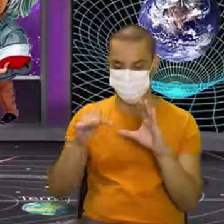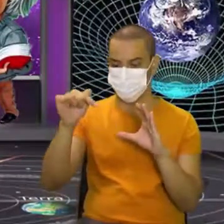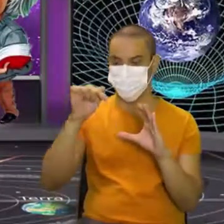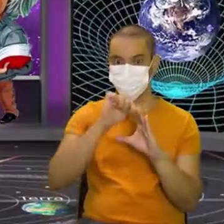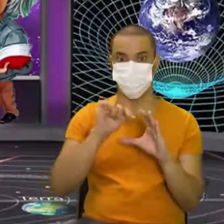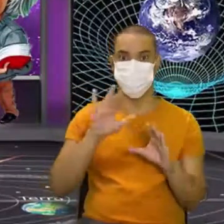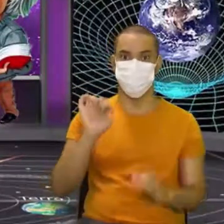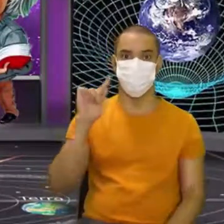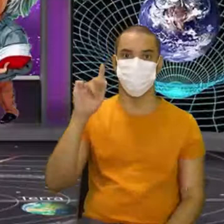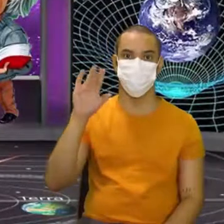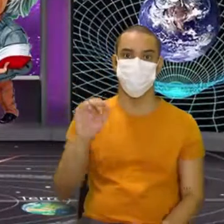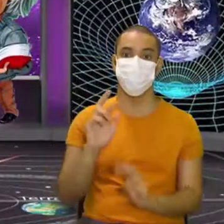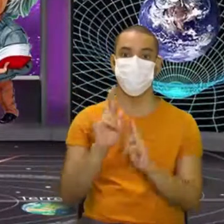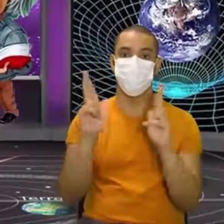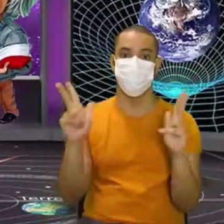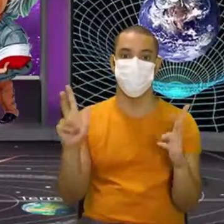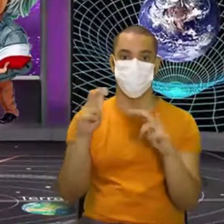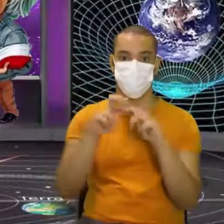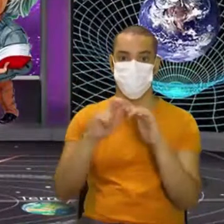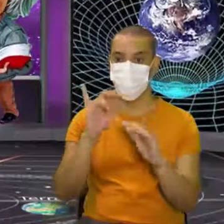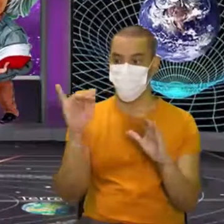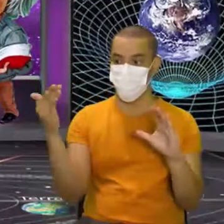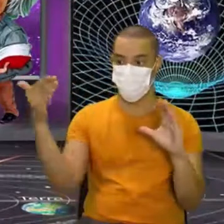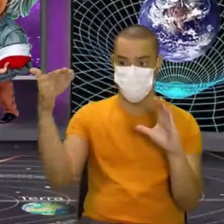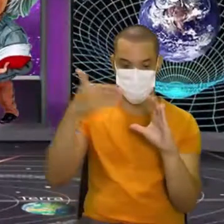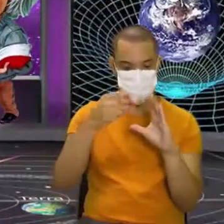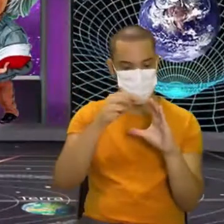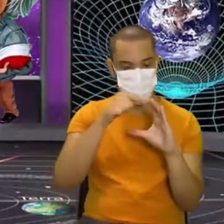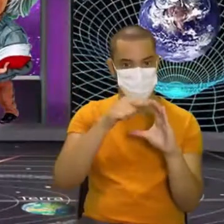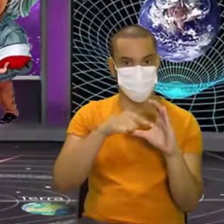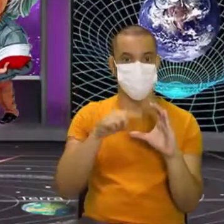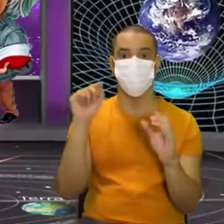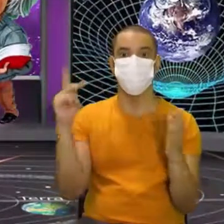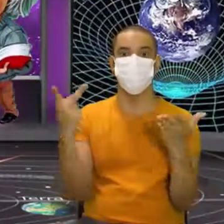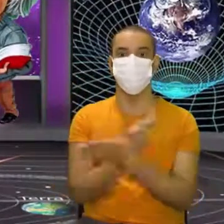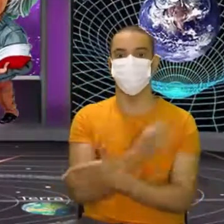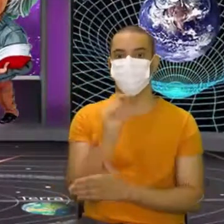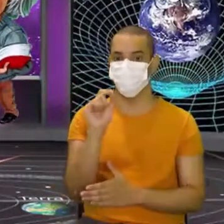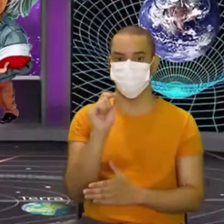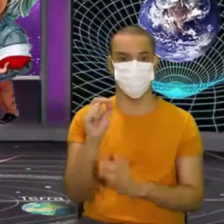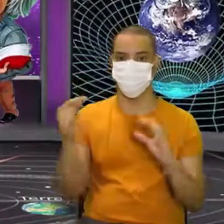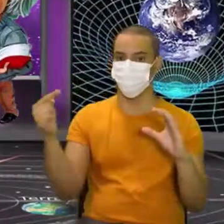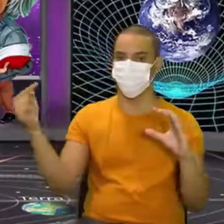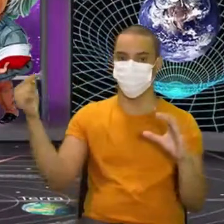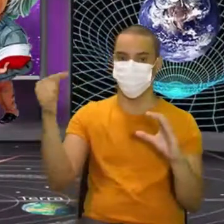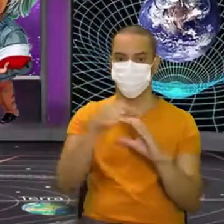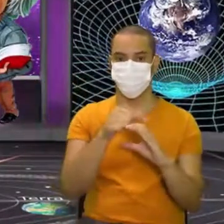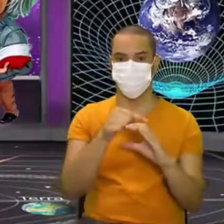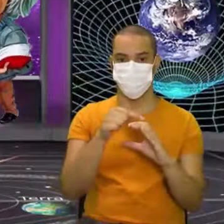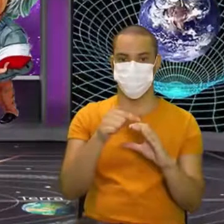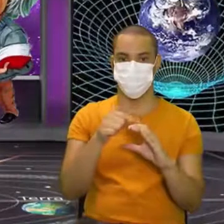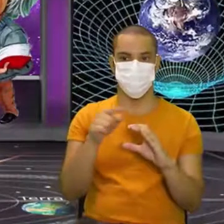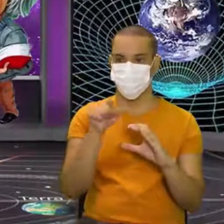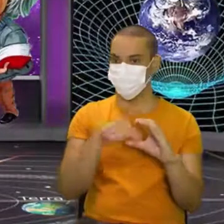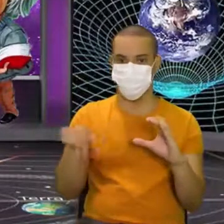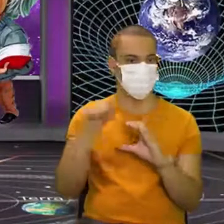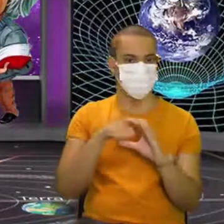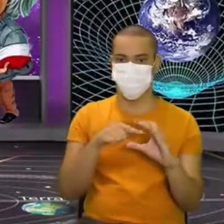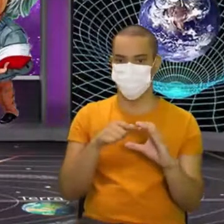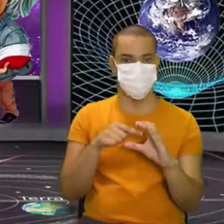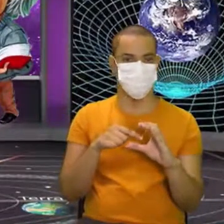tem um ângulo diferente então ela vai entrar com ângulo diferente o que que vai acontecer não tá vindo aqui porque você vem aqui ó circular